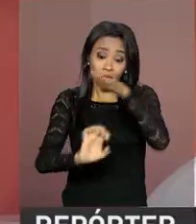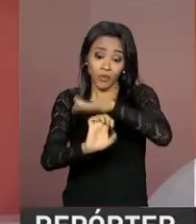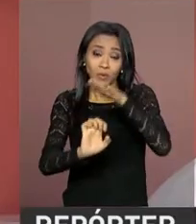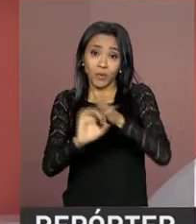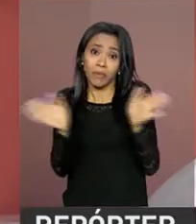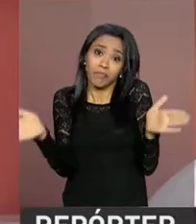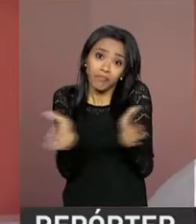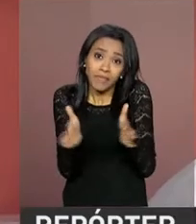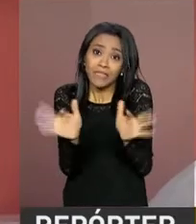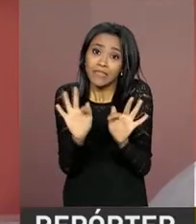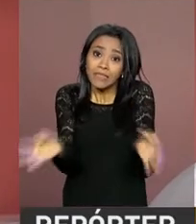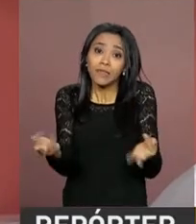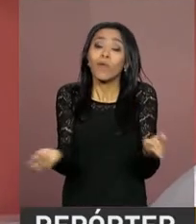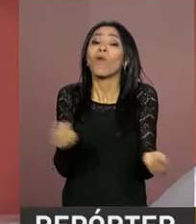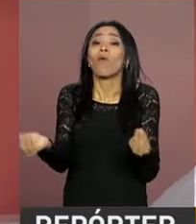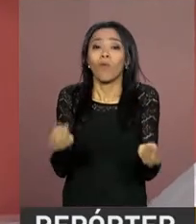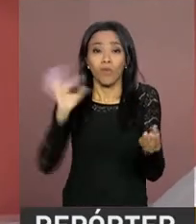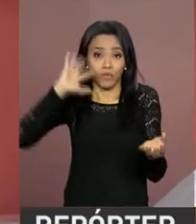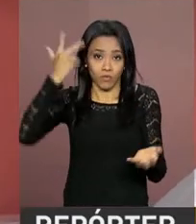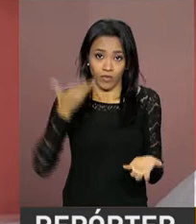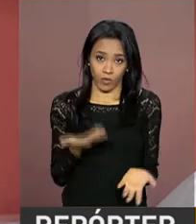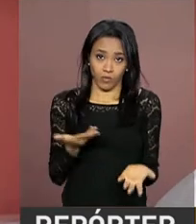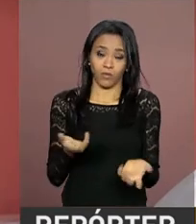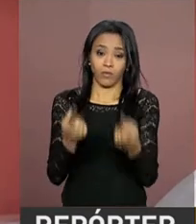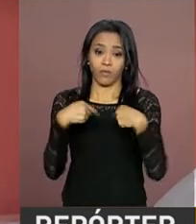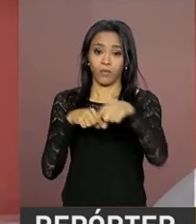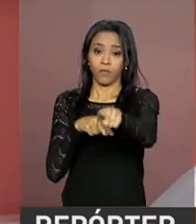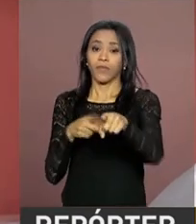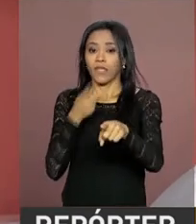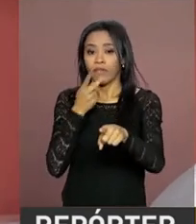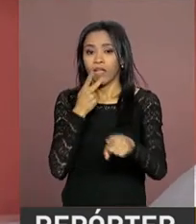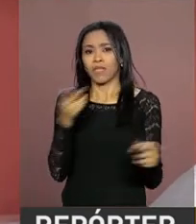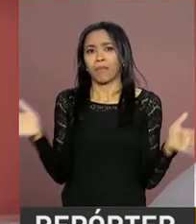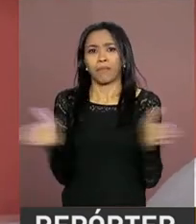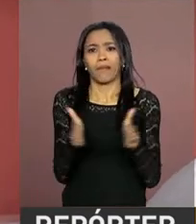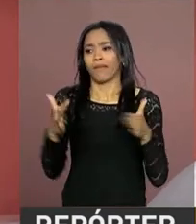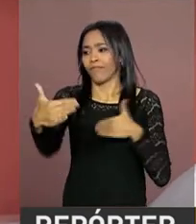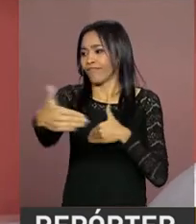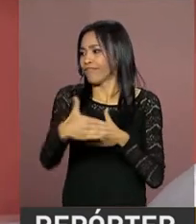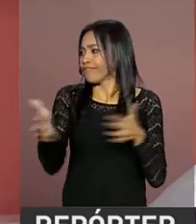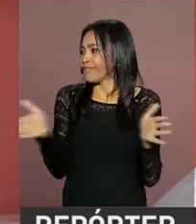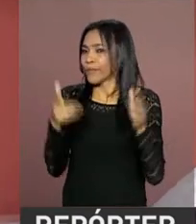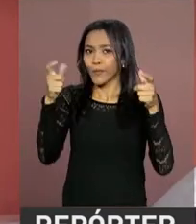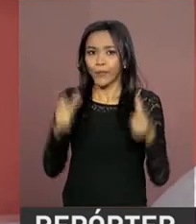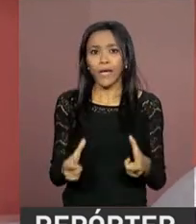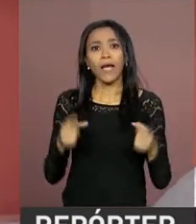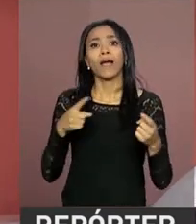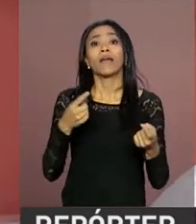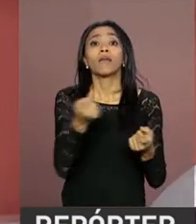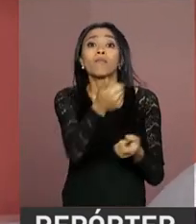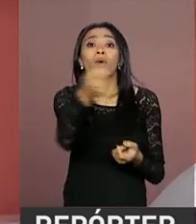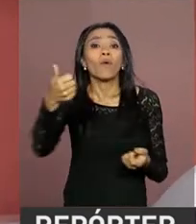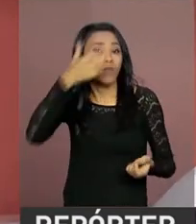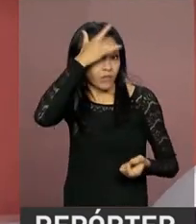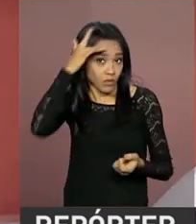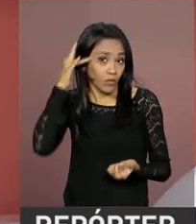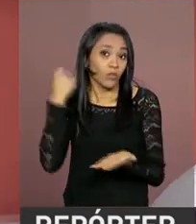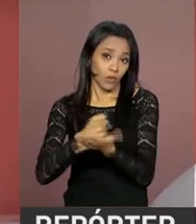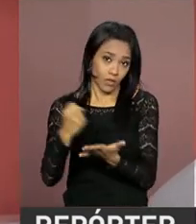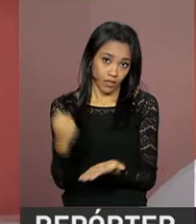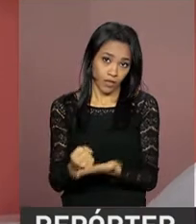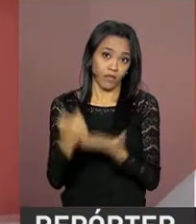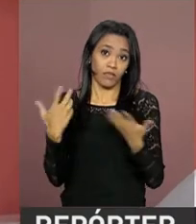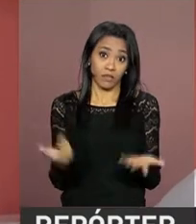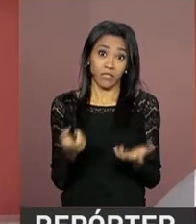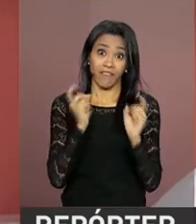A maior dificuldade do e-commerce é o espaço físico, que é limitado, e o número de funcionários, que são poucos. Então, se você vende